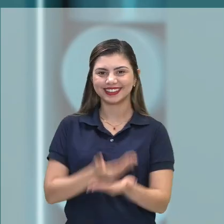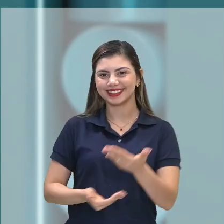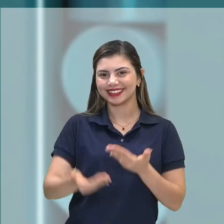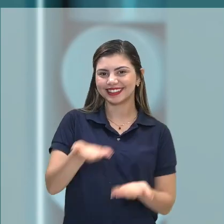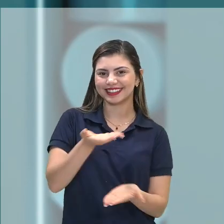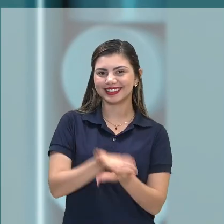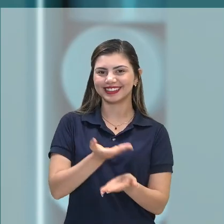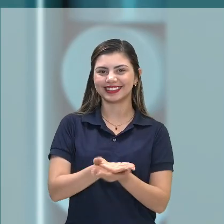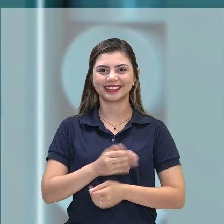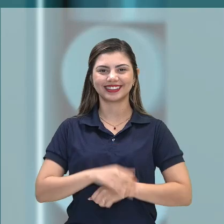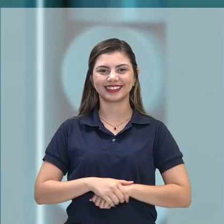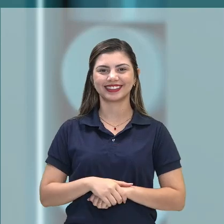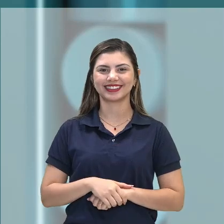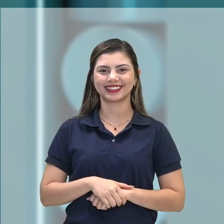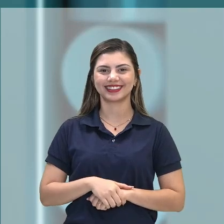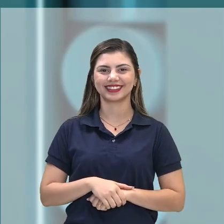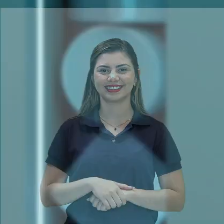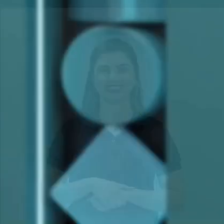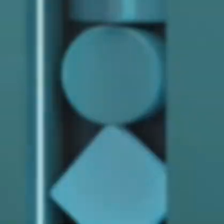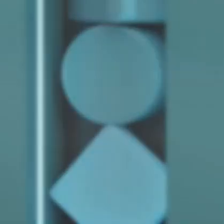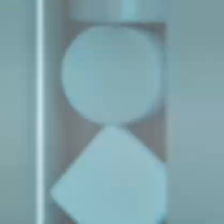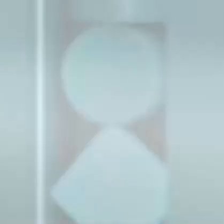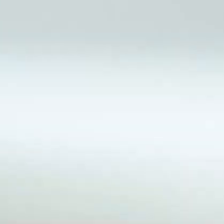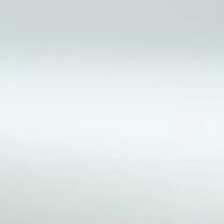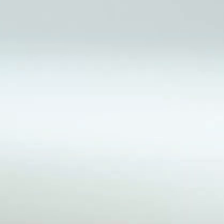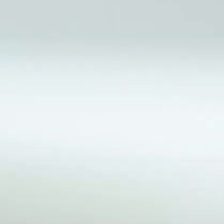juntos aí para a nossa aula.